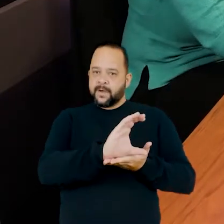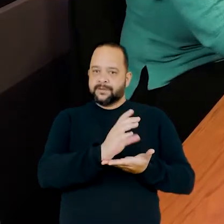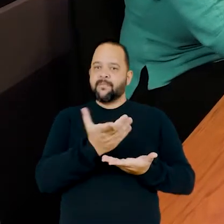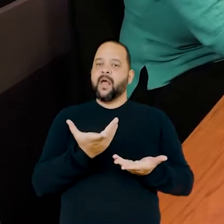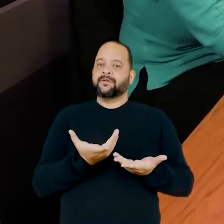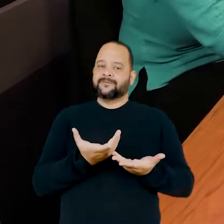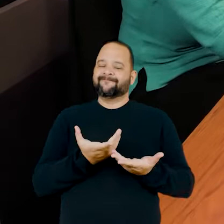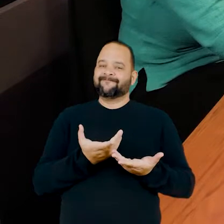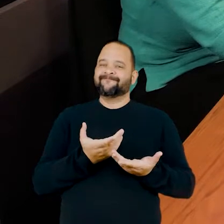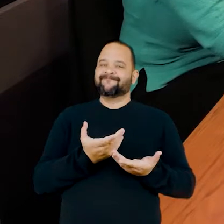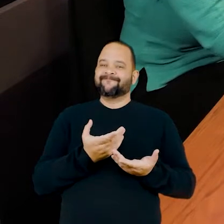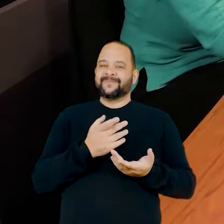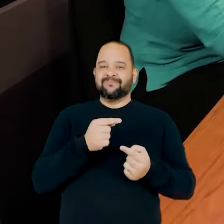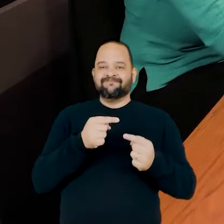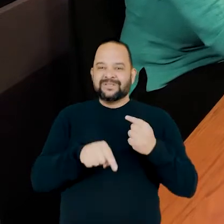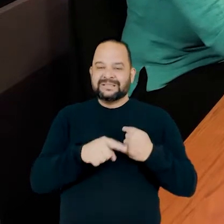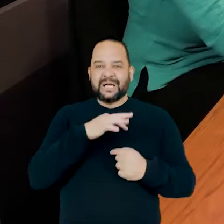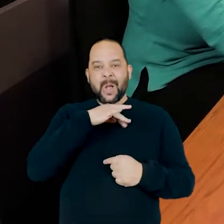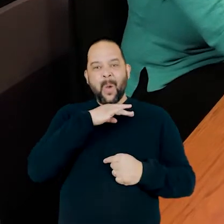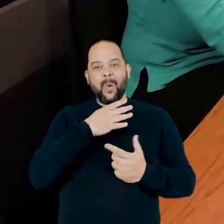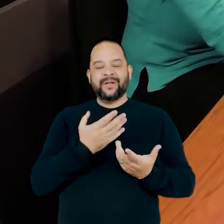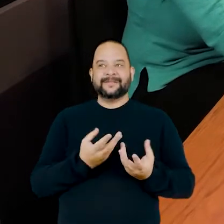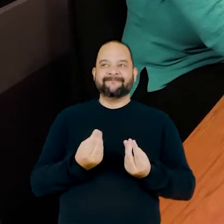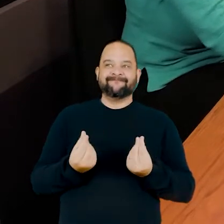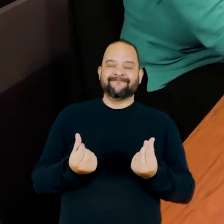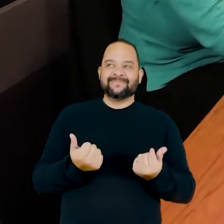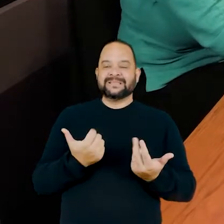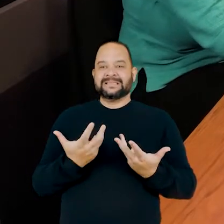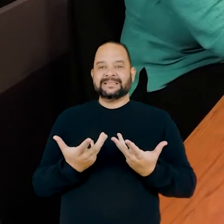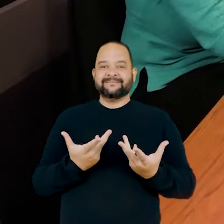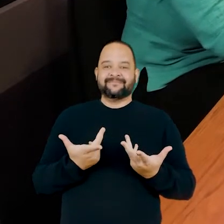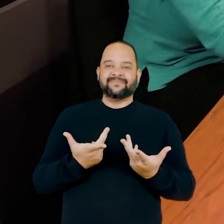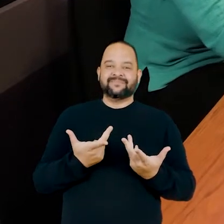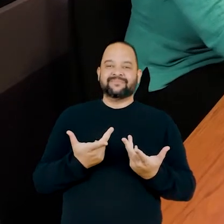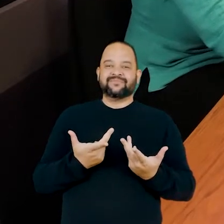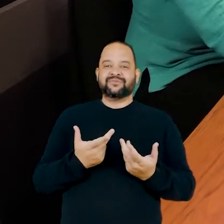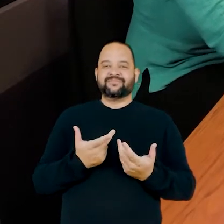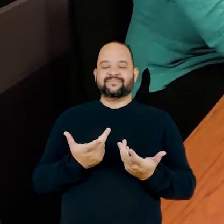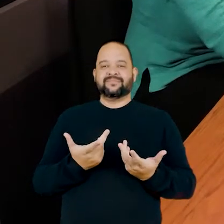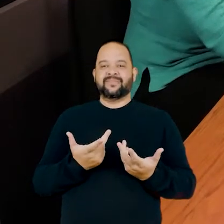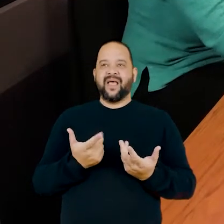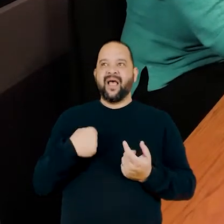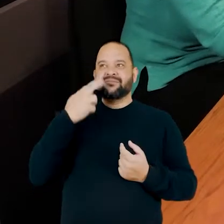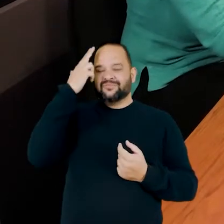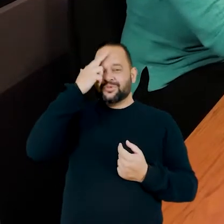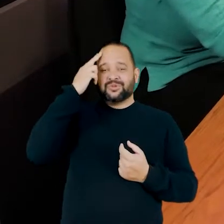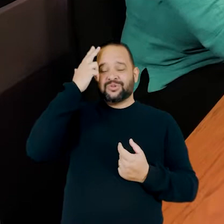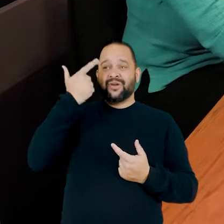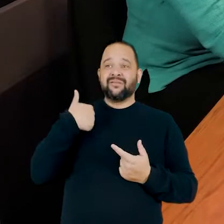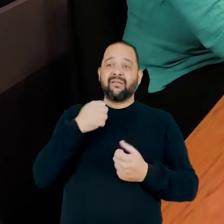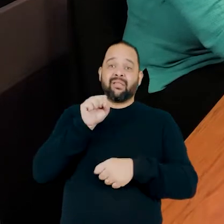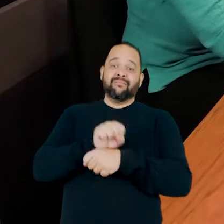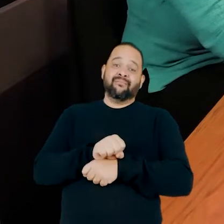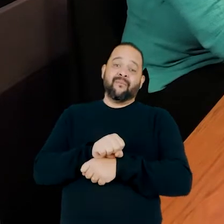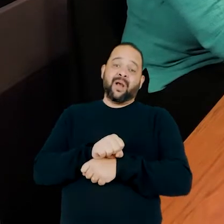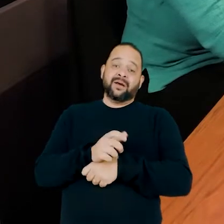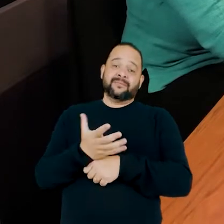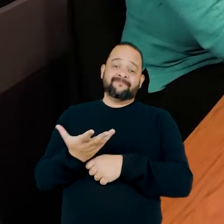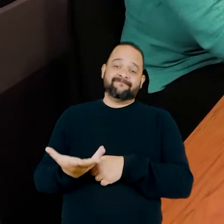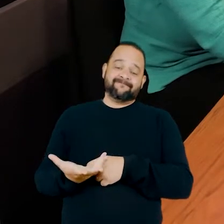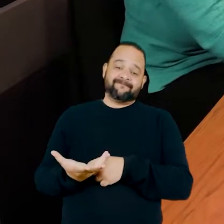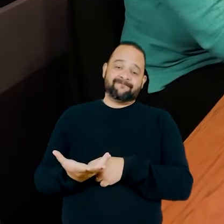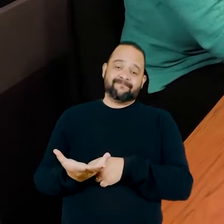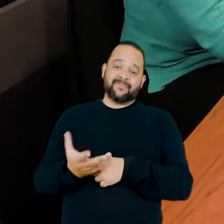a gente viu muito disso no ensino híbrido, né? Quando faz um investimento ruim, é um sonho que parou ali, né?